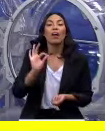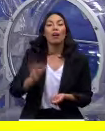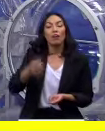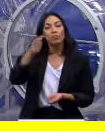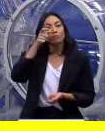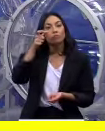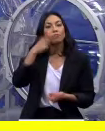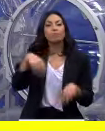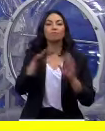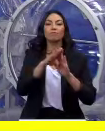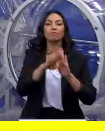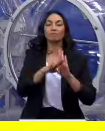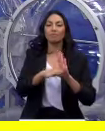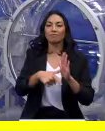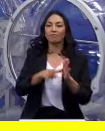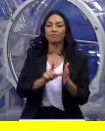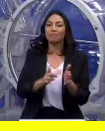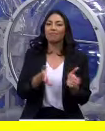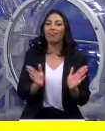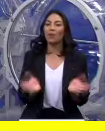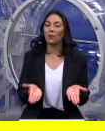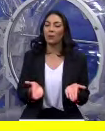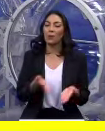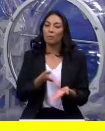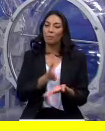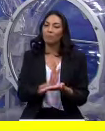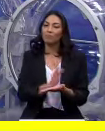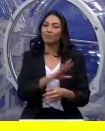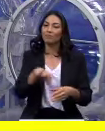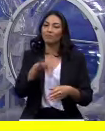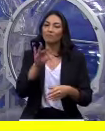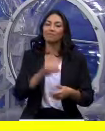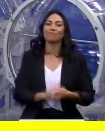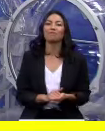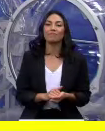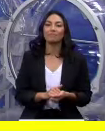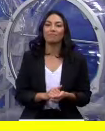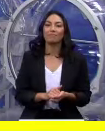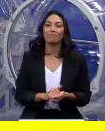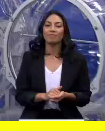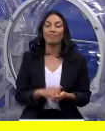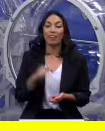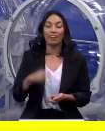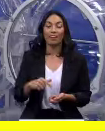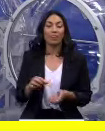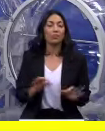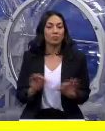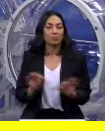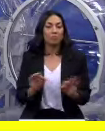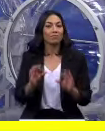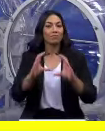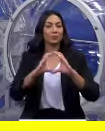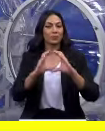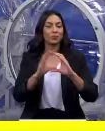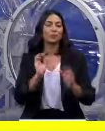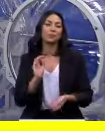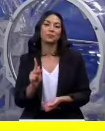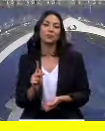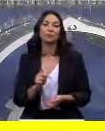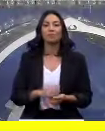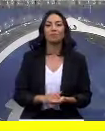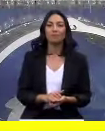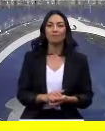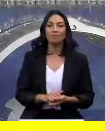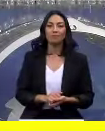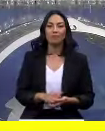os procedimentos prévios e agora também vão validar o nosso sorteio. Então vamos começar? Por aqui está tudo pronto, as bolas estão